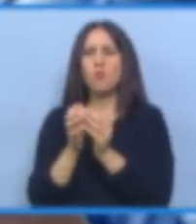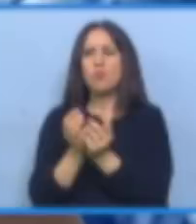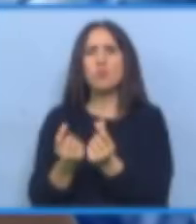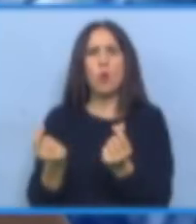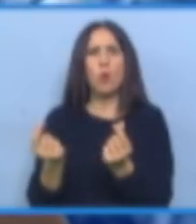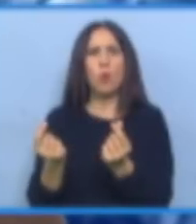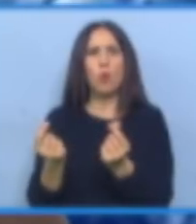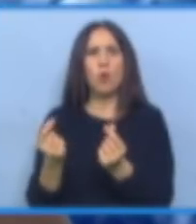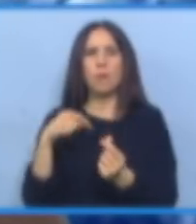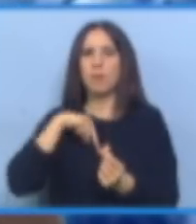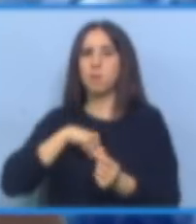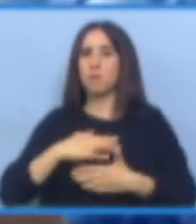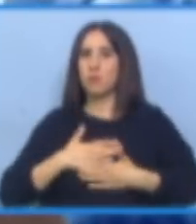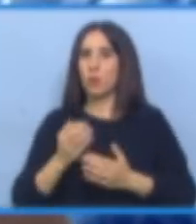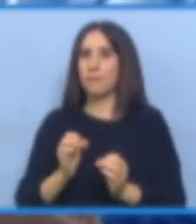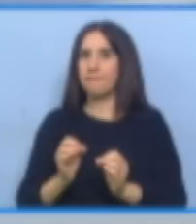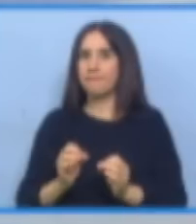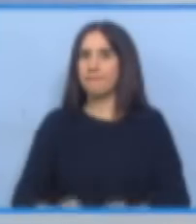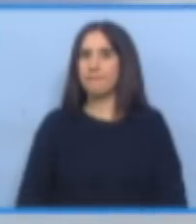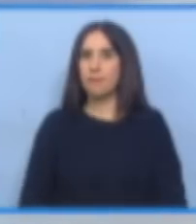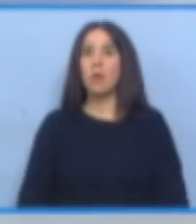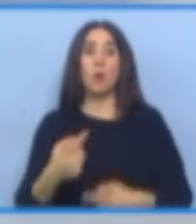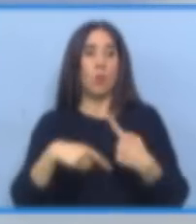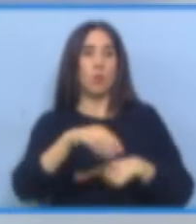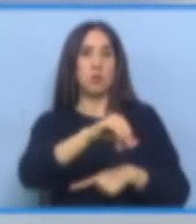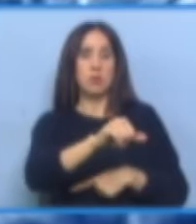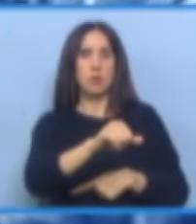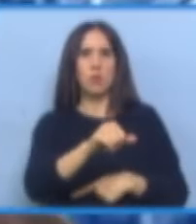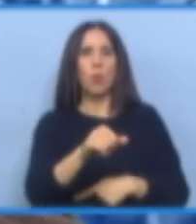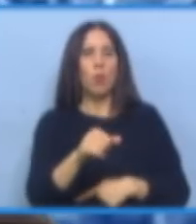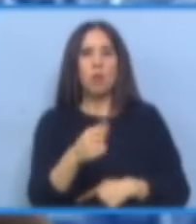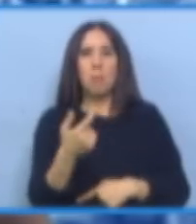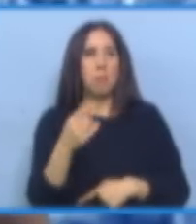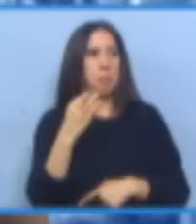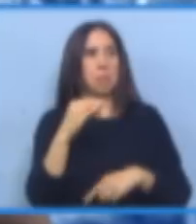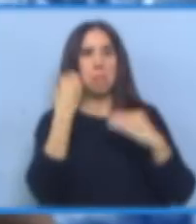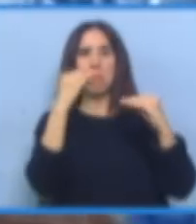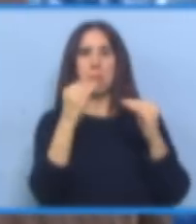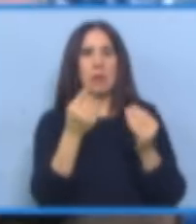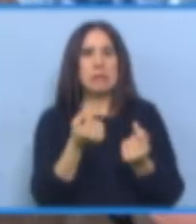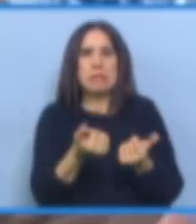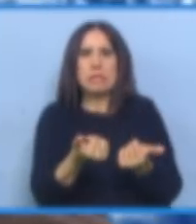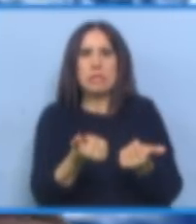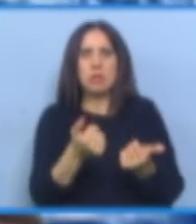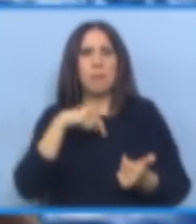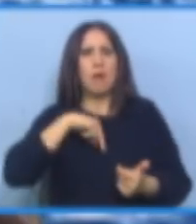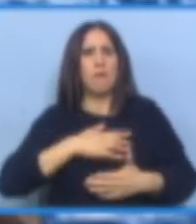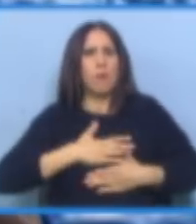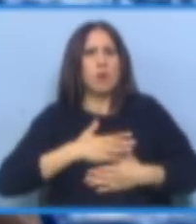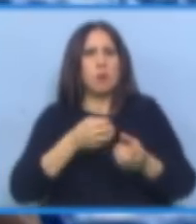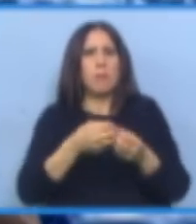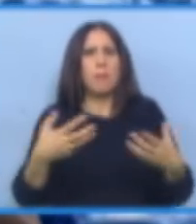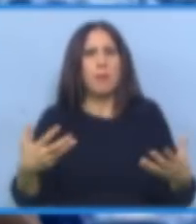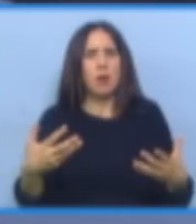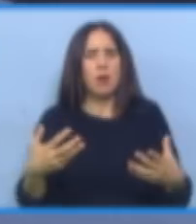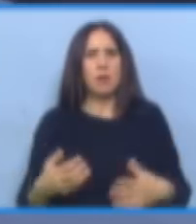orações, e não há vocação nenhuma. E há outros sítios onde não se faz pastoral praticamente nenhuma e estão cheios de vocações.